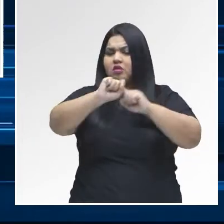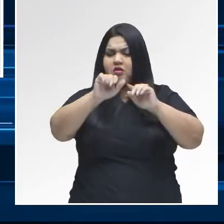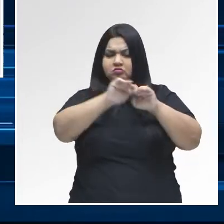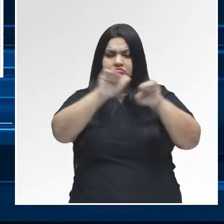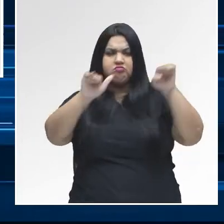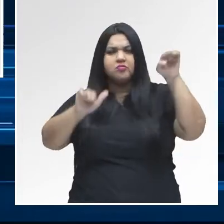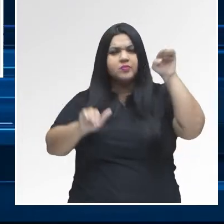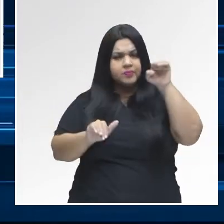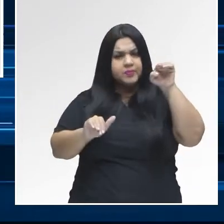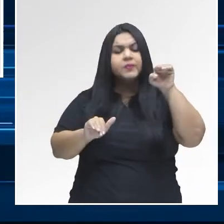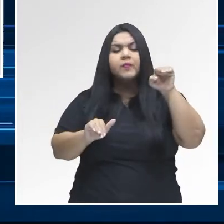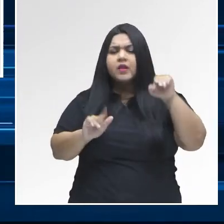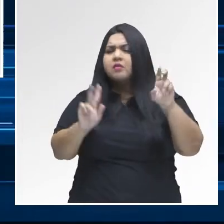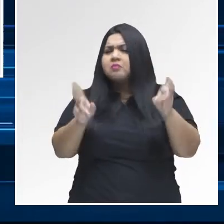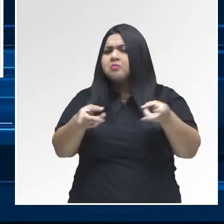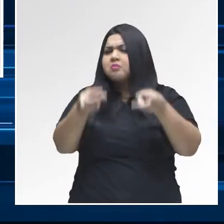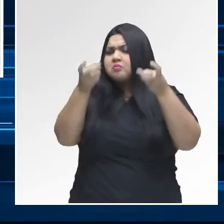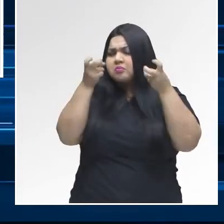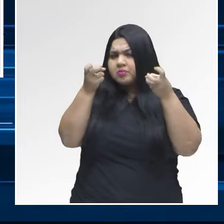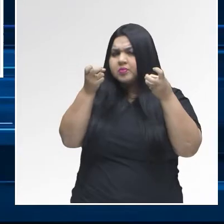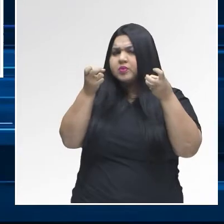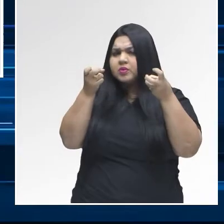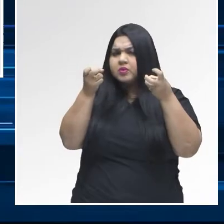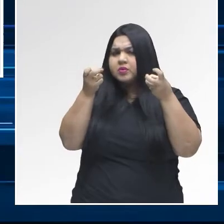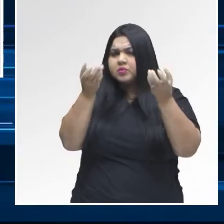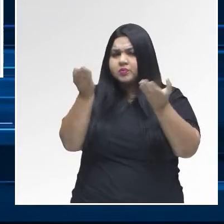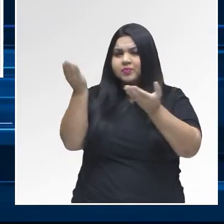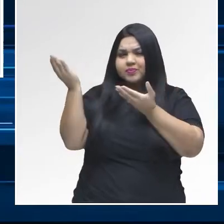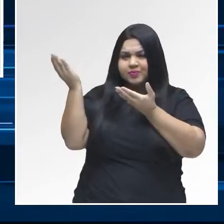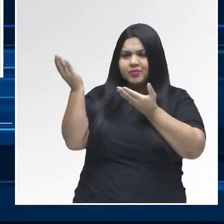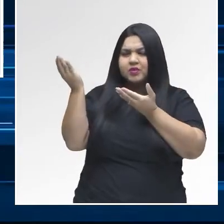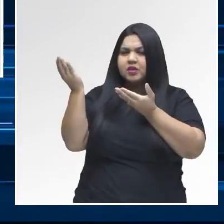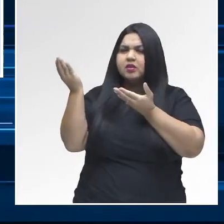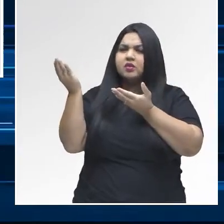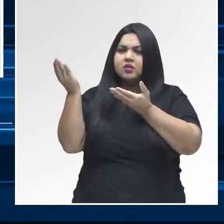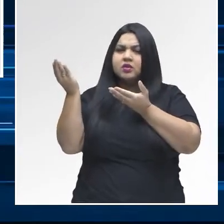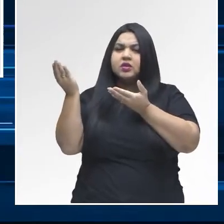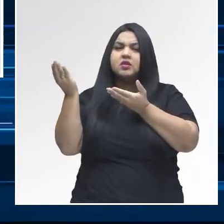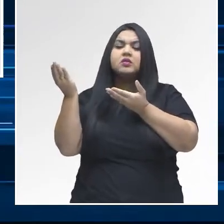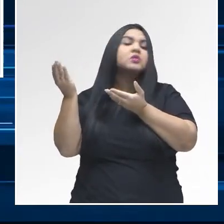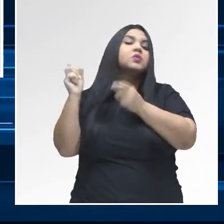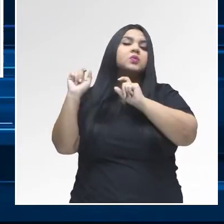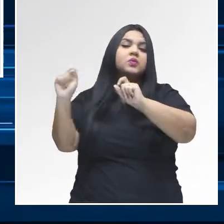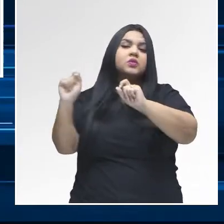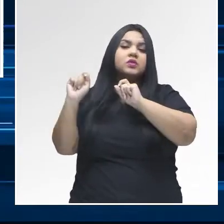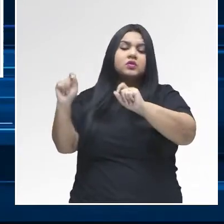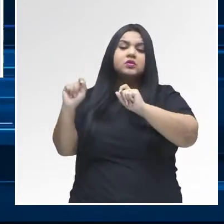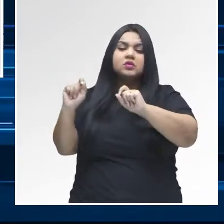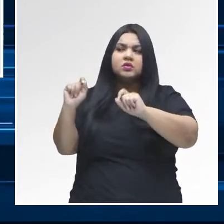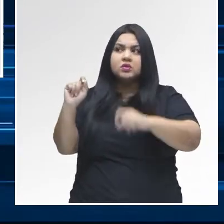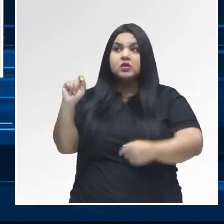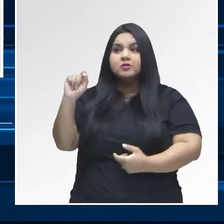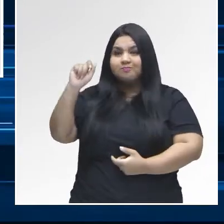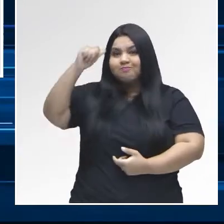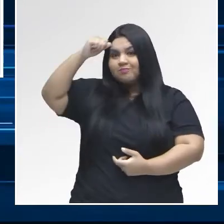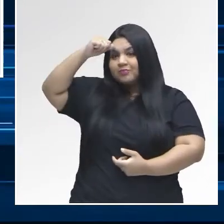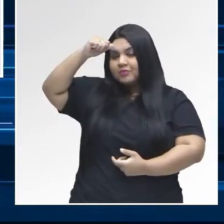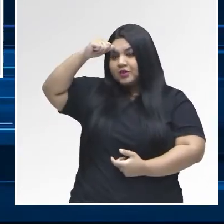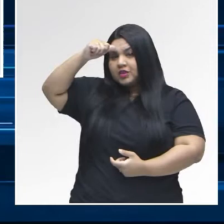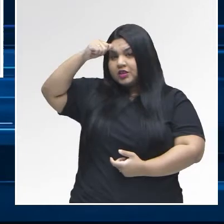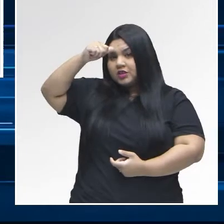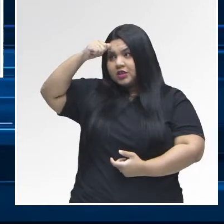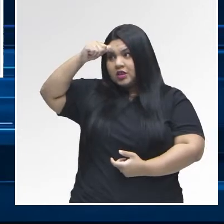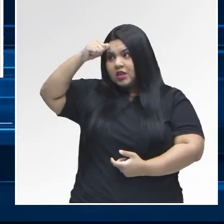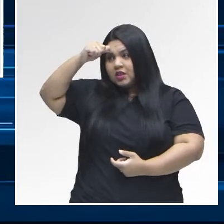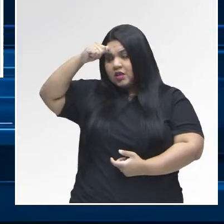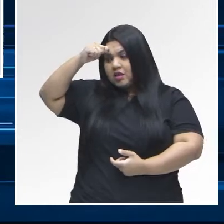tá? Então a gente percebe aí que muita gente estava ali apenas para tratar os africanos, ou melhor, tratavam os africanos apenas